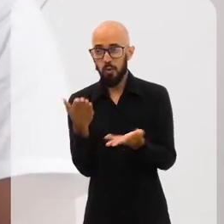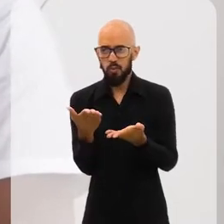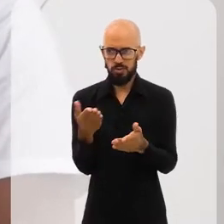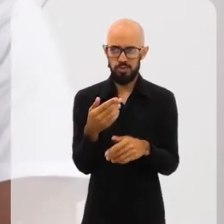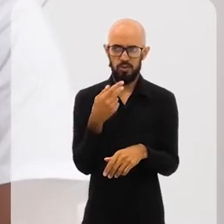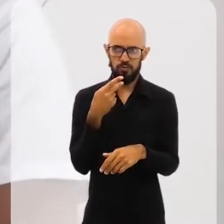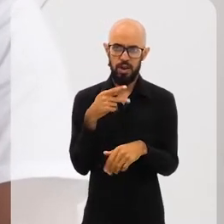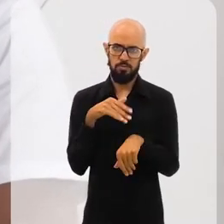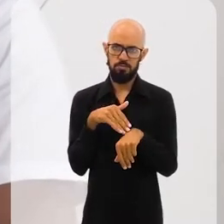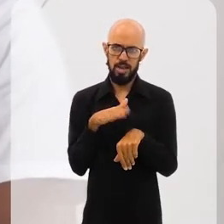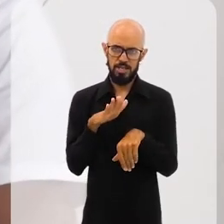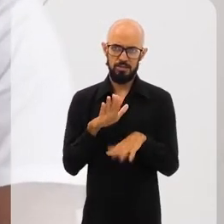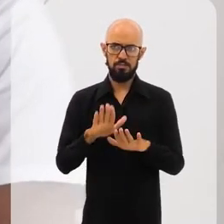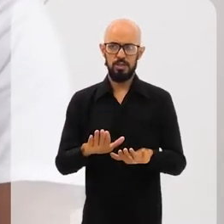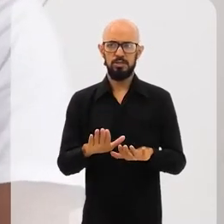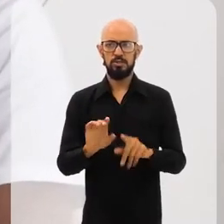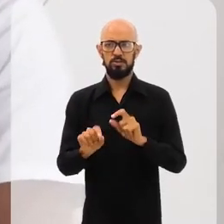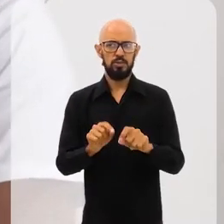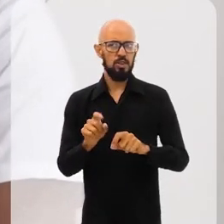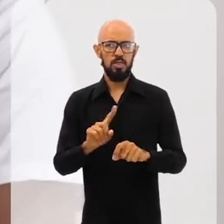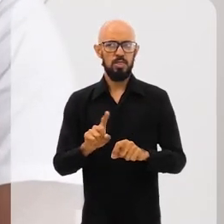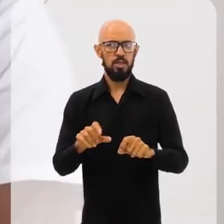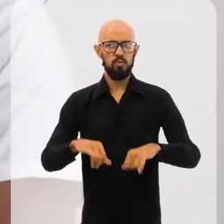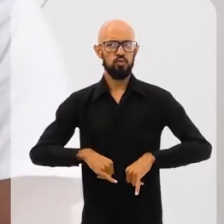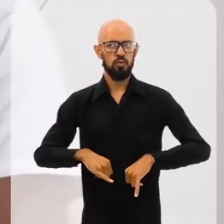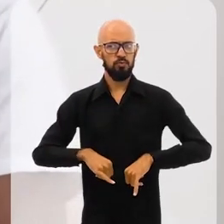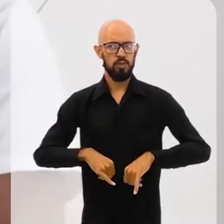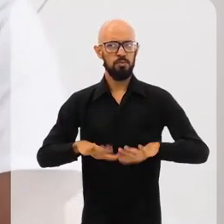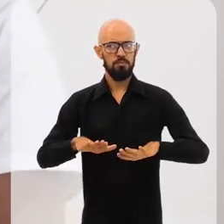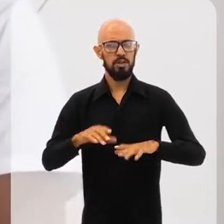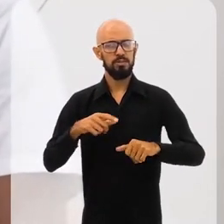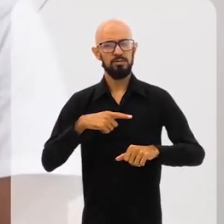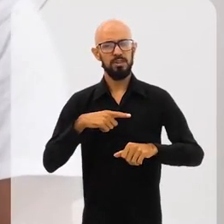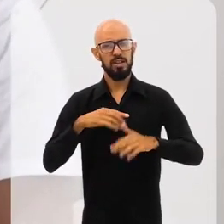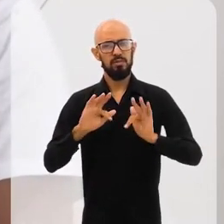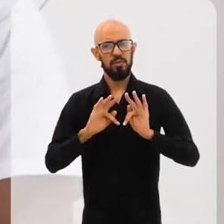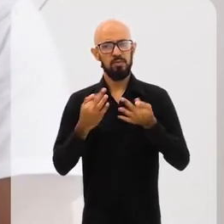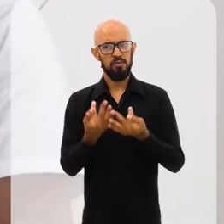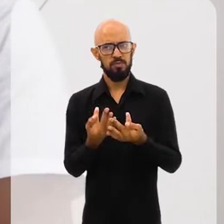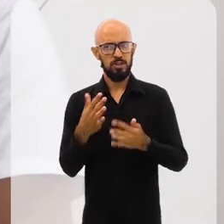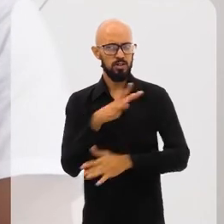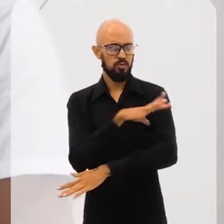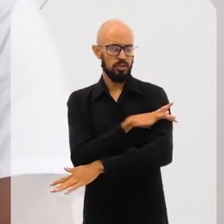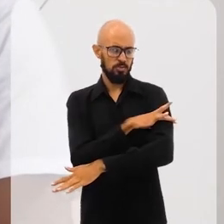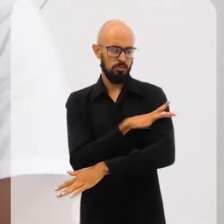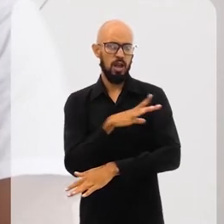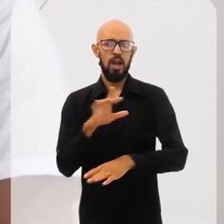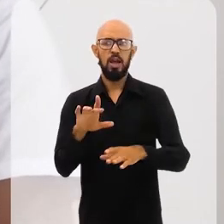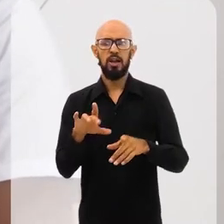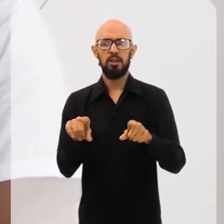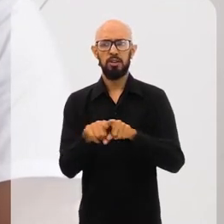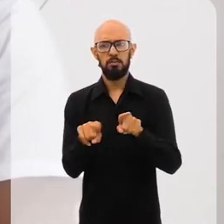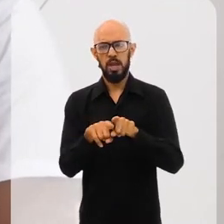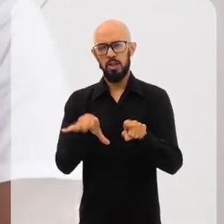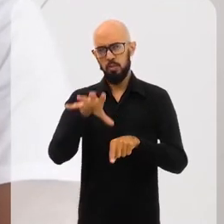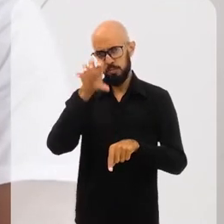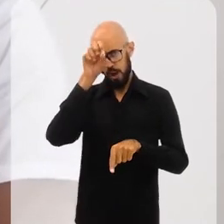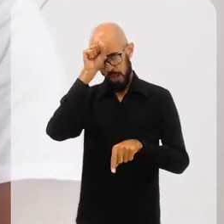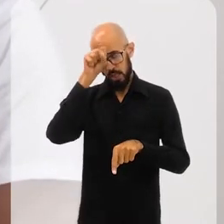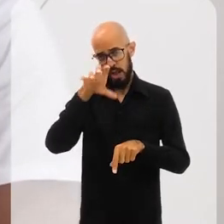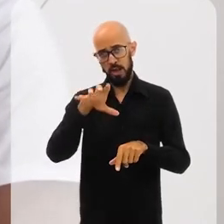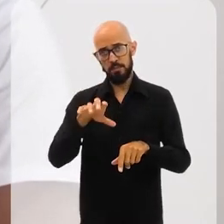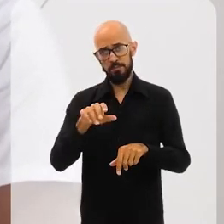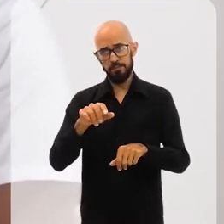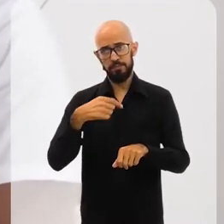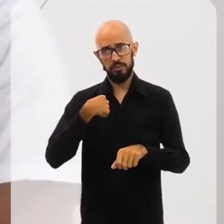que eu falo muito, hoje em dia que eu até me posiciono mais, mas não sofri com essa questão. Mas eu tenho toda a minha família que é candomblecista, toda a minha família que vem de